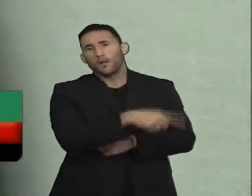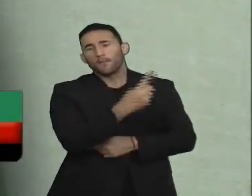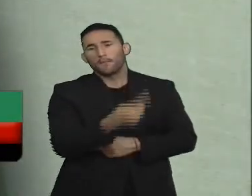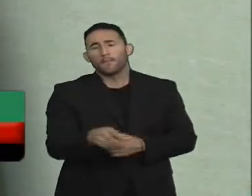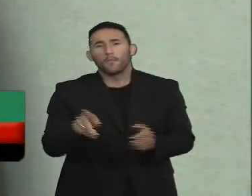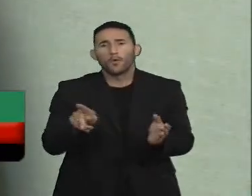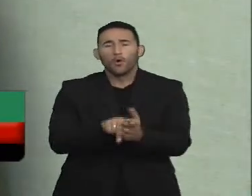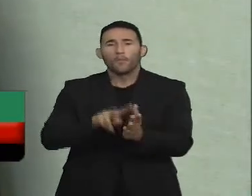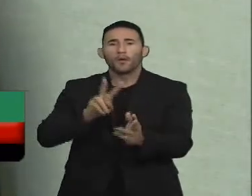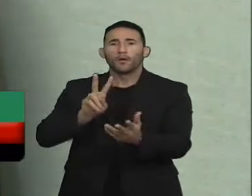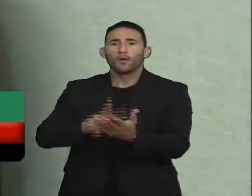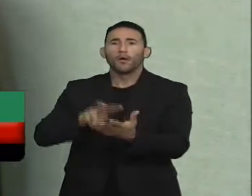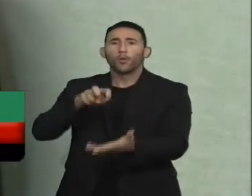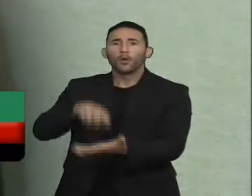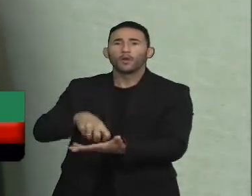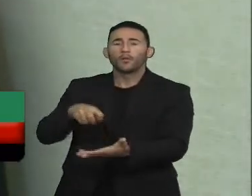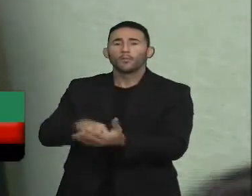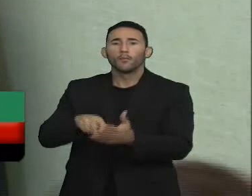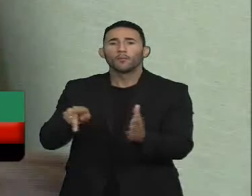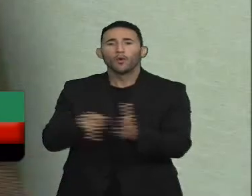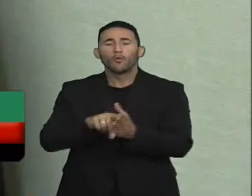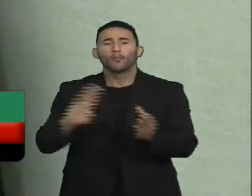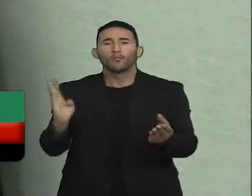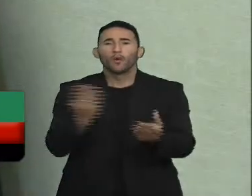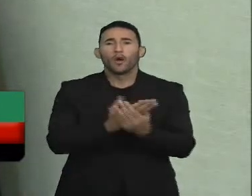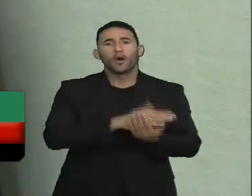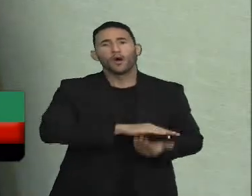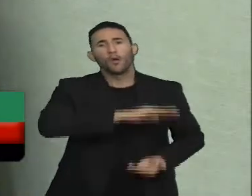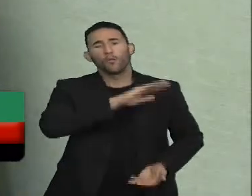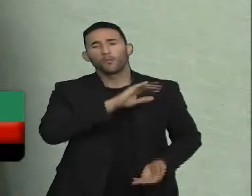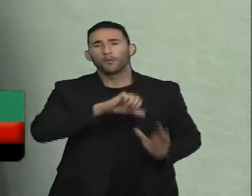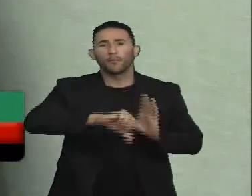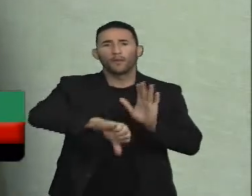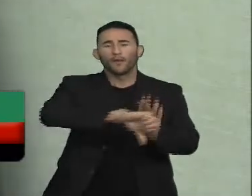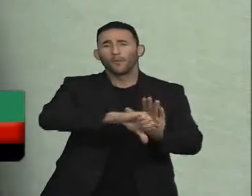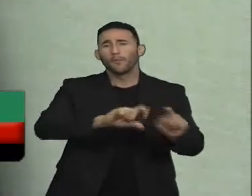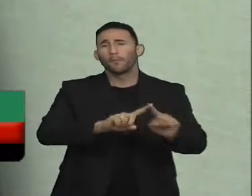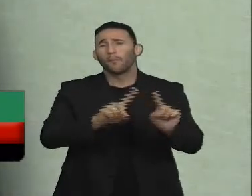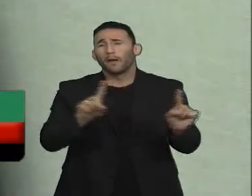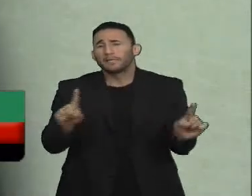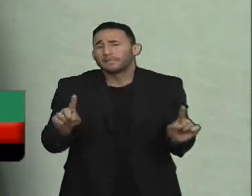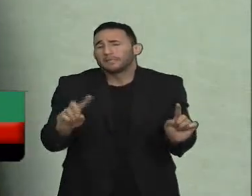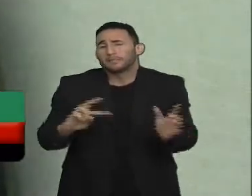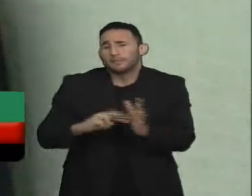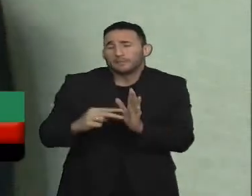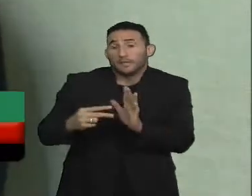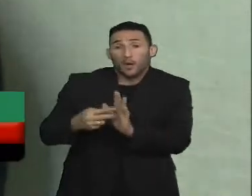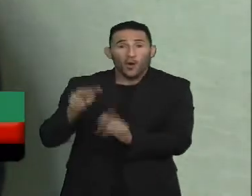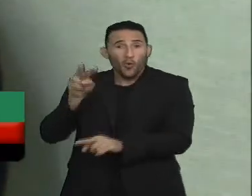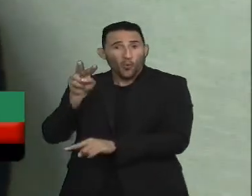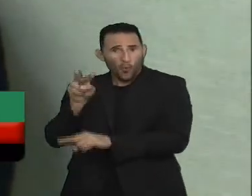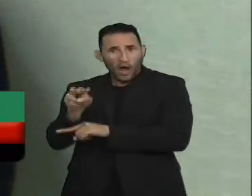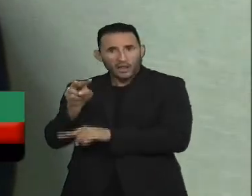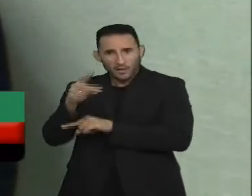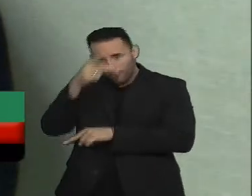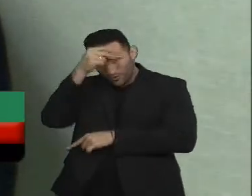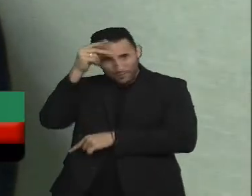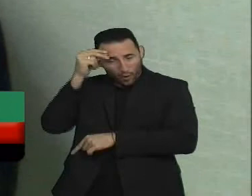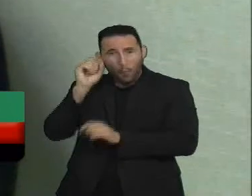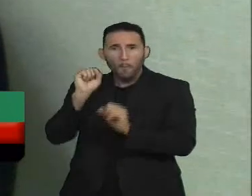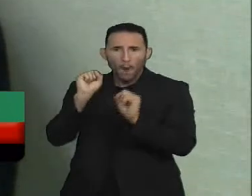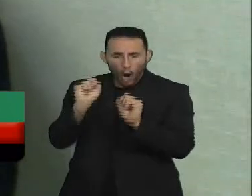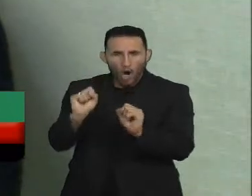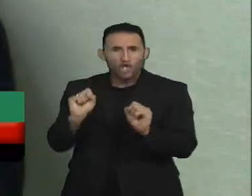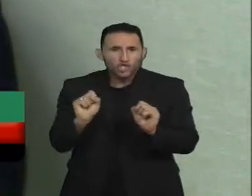condenatória proferida nos autos do processo criminal. Quer dizer que a guarda continua com o poder de polícia, a